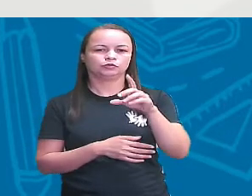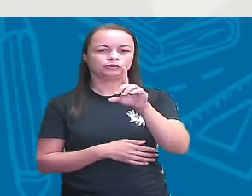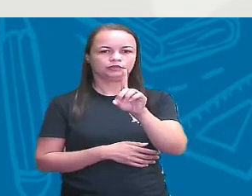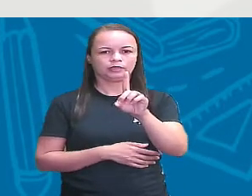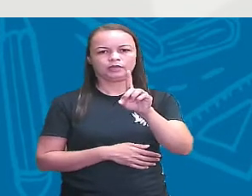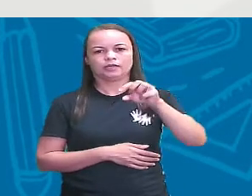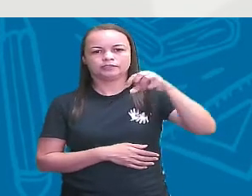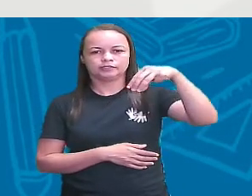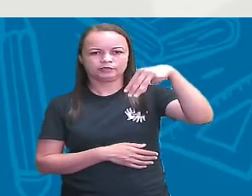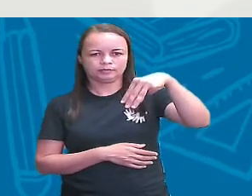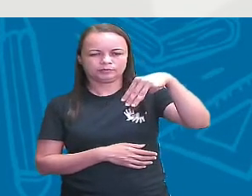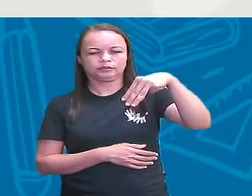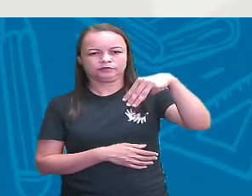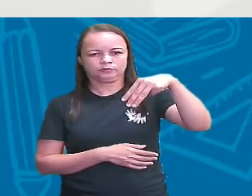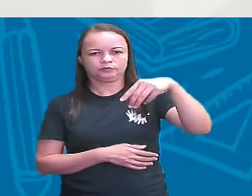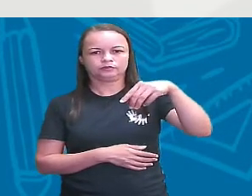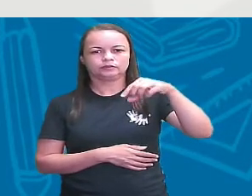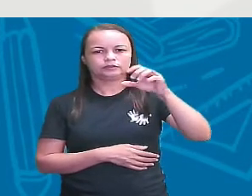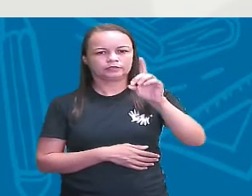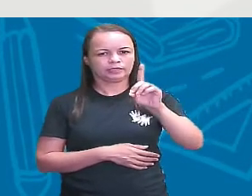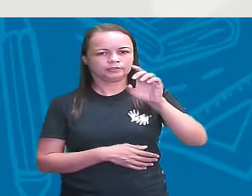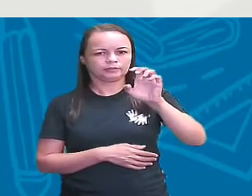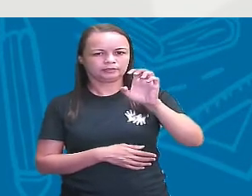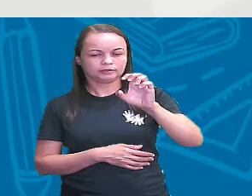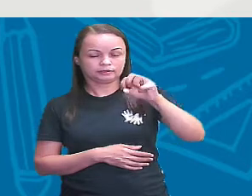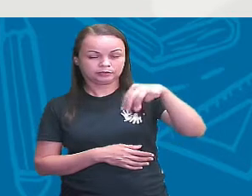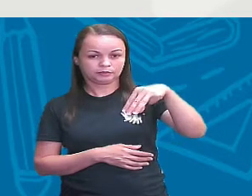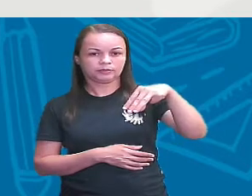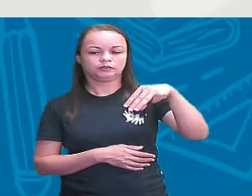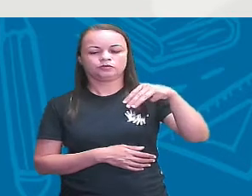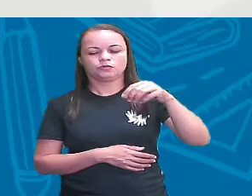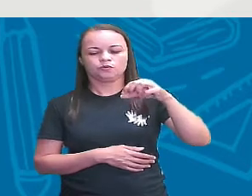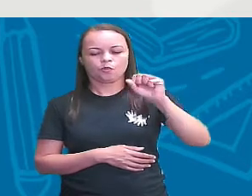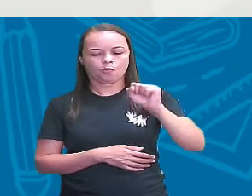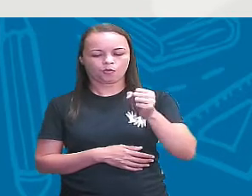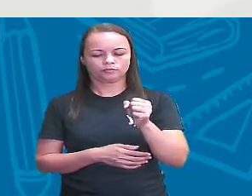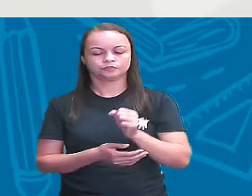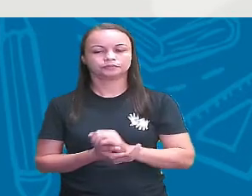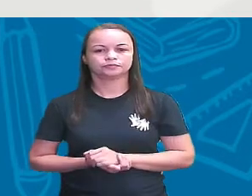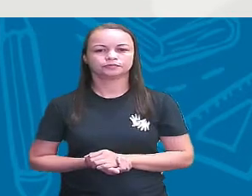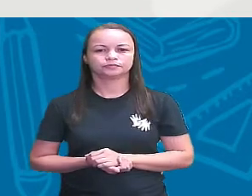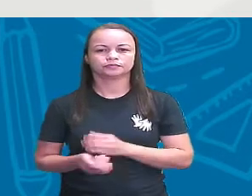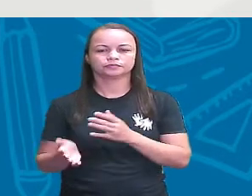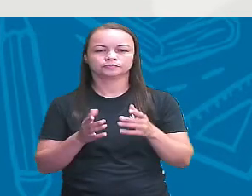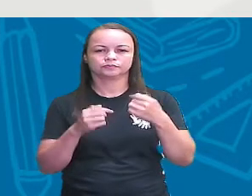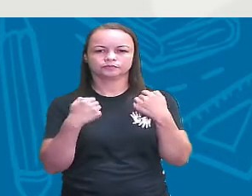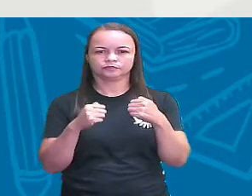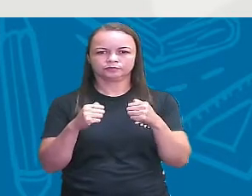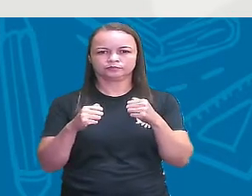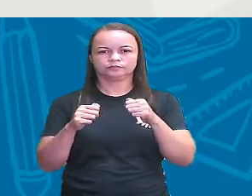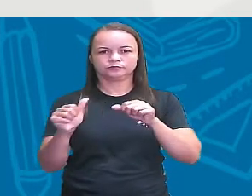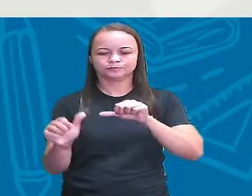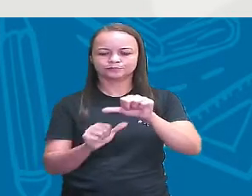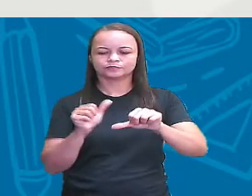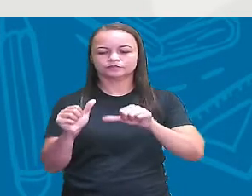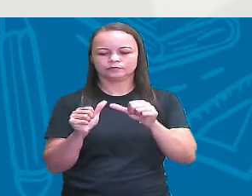do decímetro. E eu preciso transformar essa quantidade